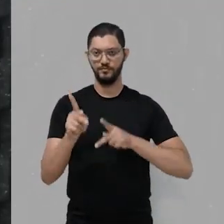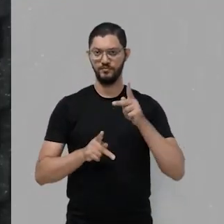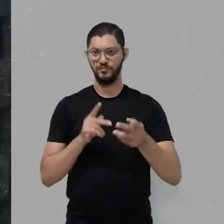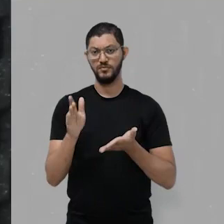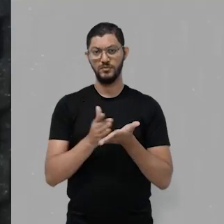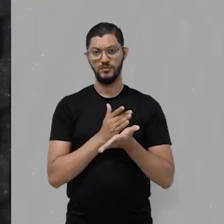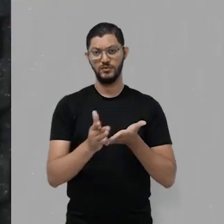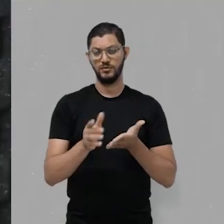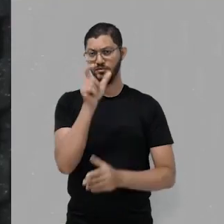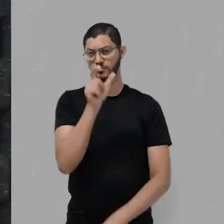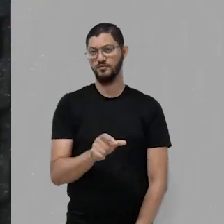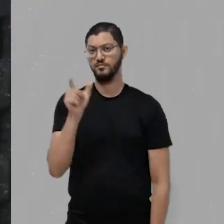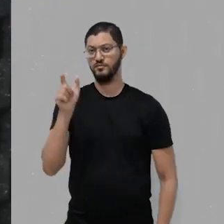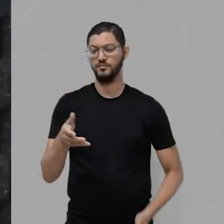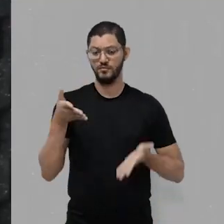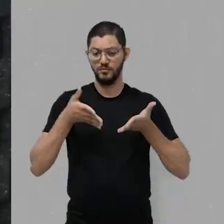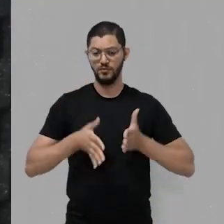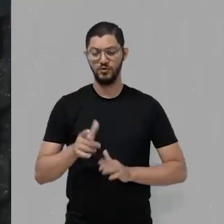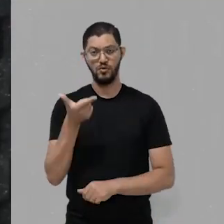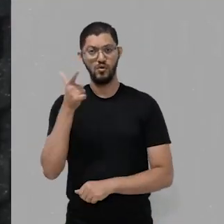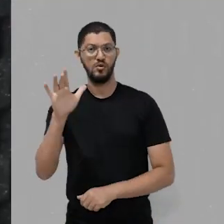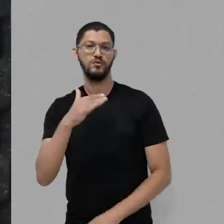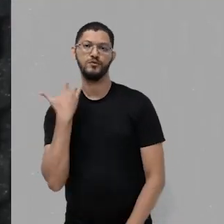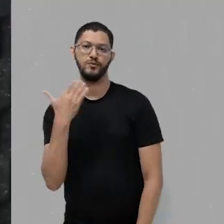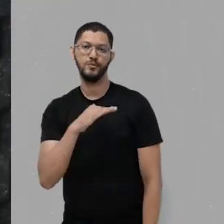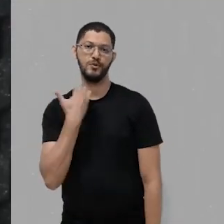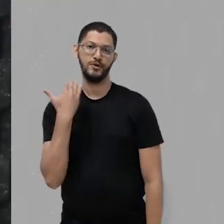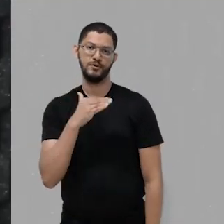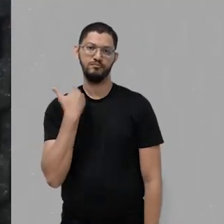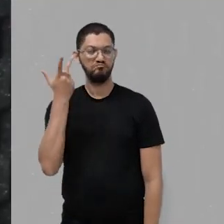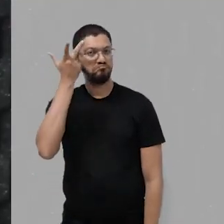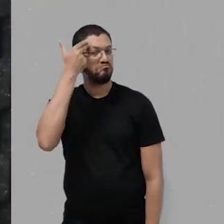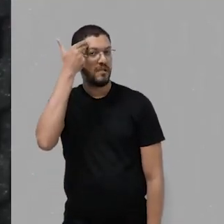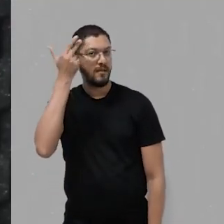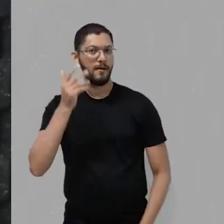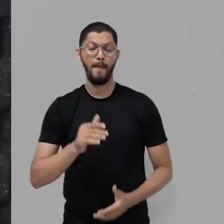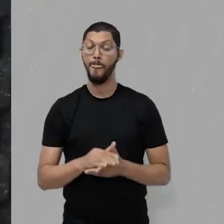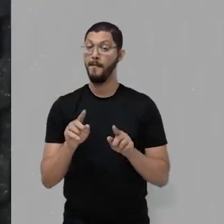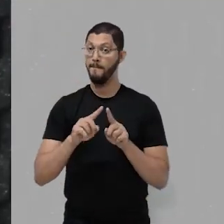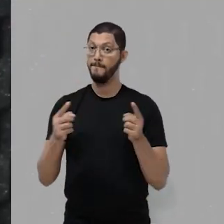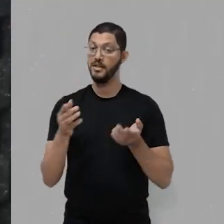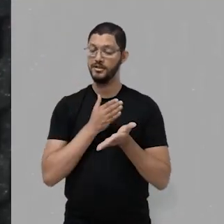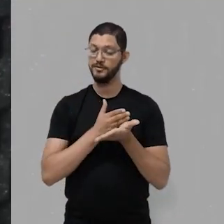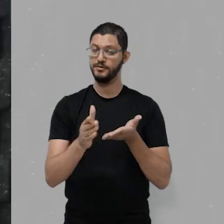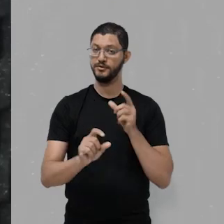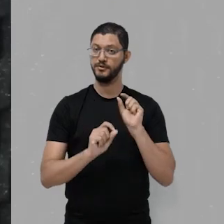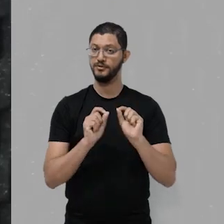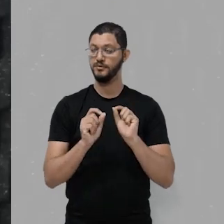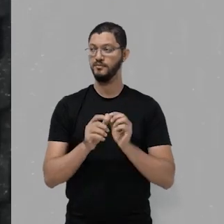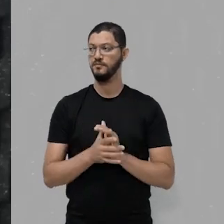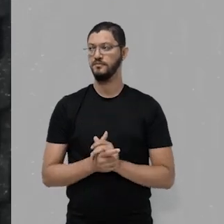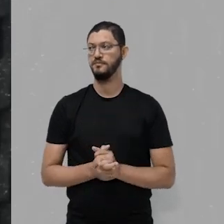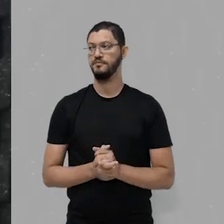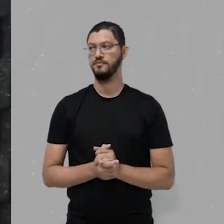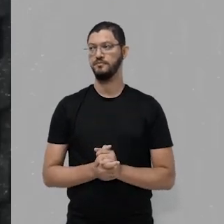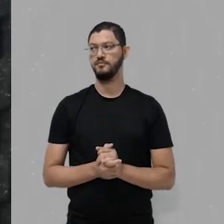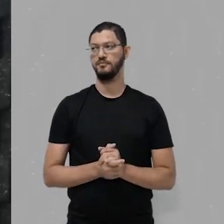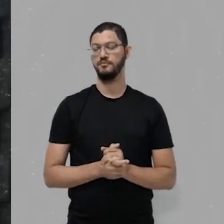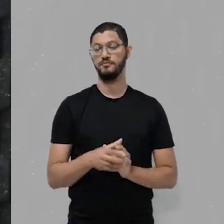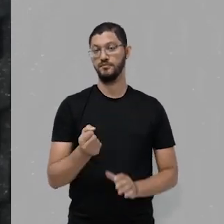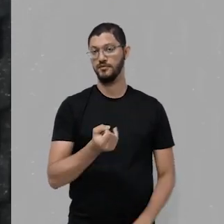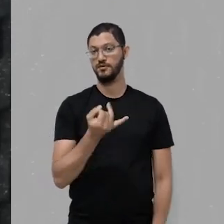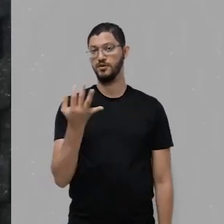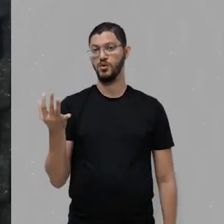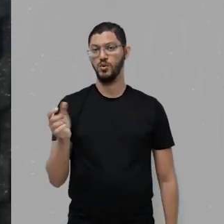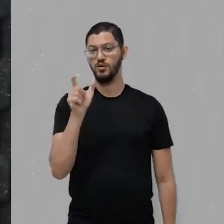que alguns indivíduos nascem, outros vão morrendo. Né? Mas, inicialmente, a